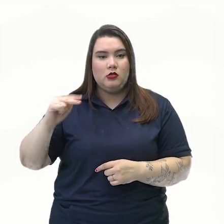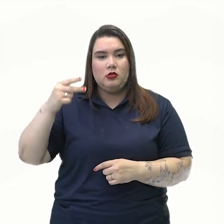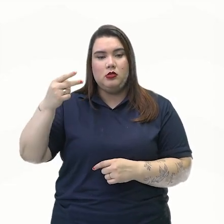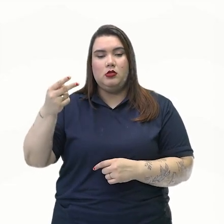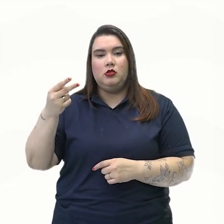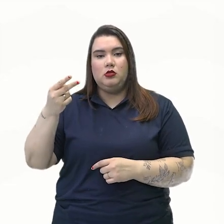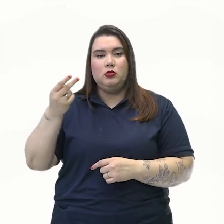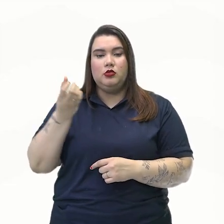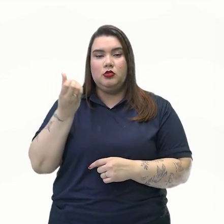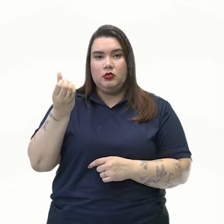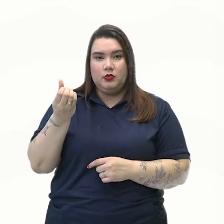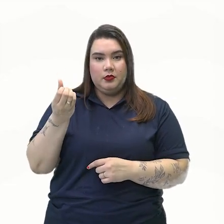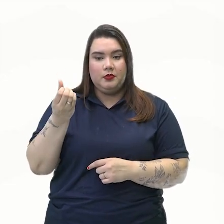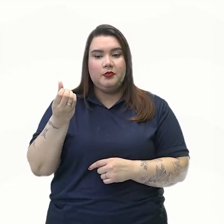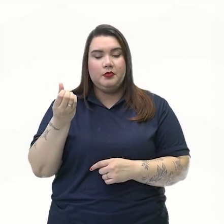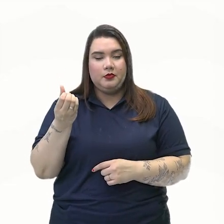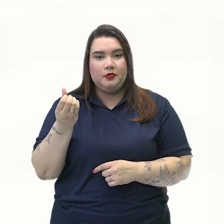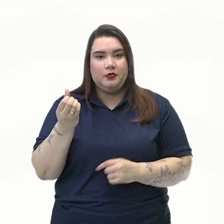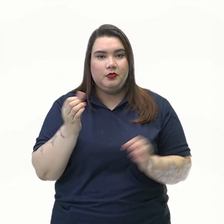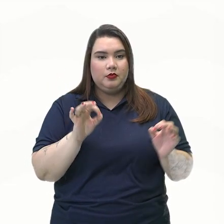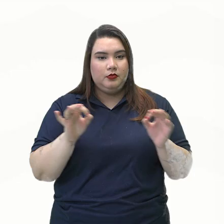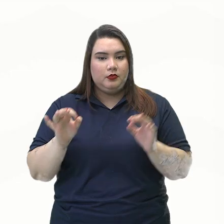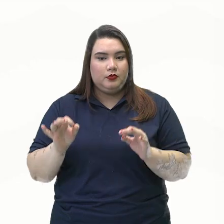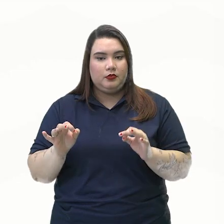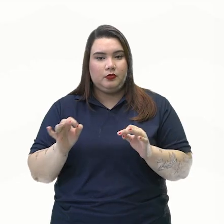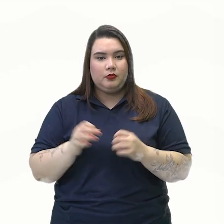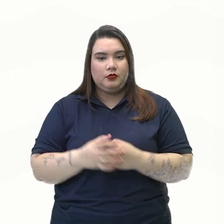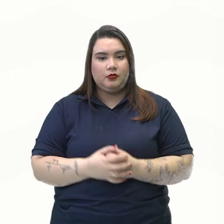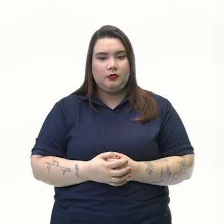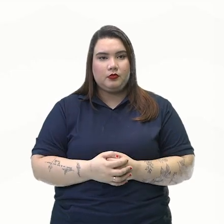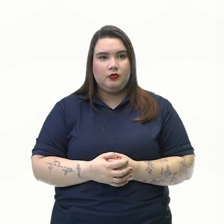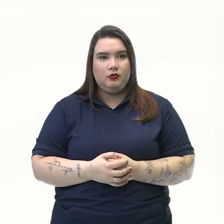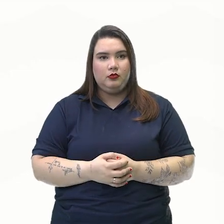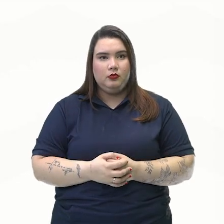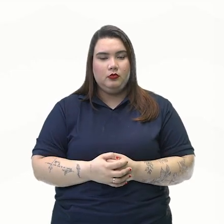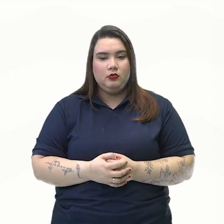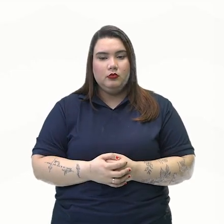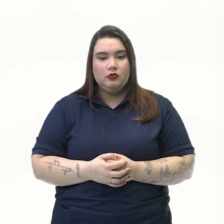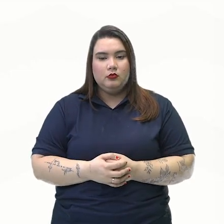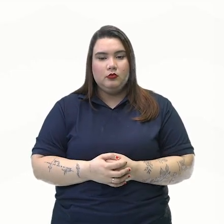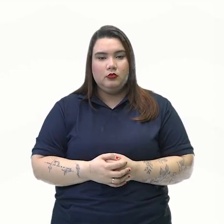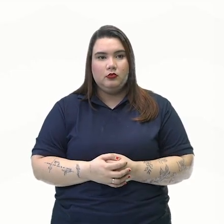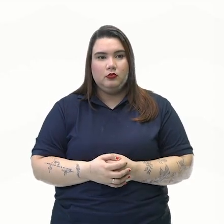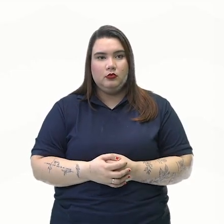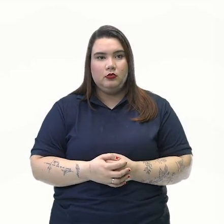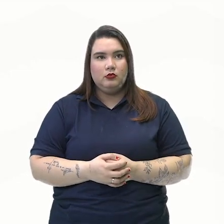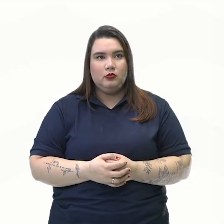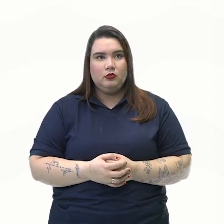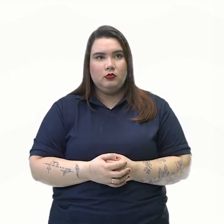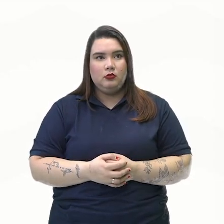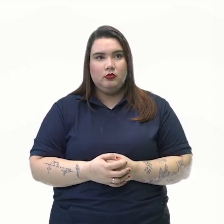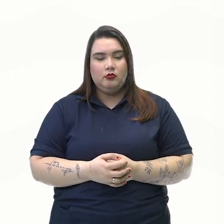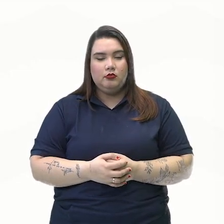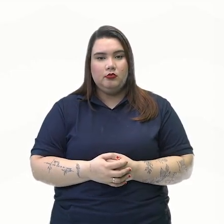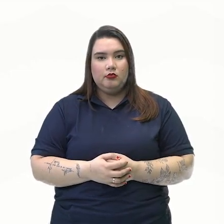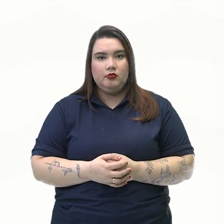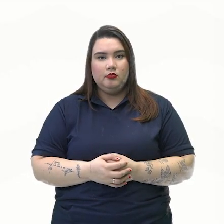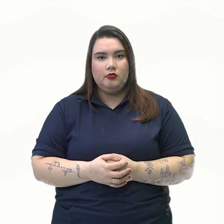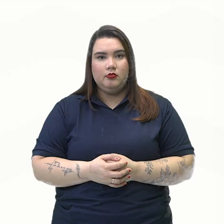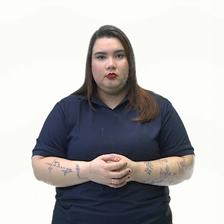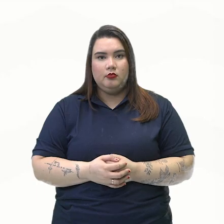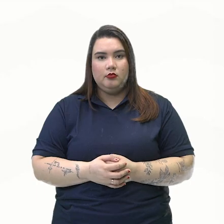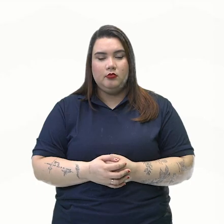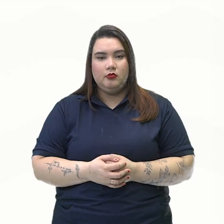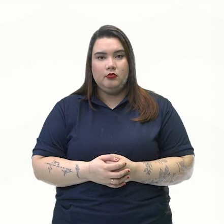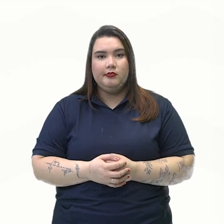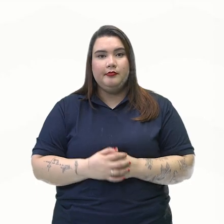a sexta. Aqui eu cometi um pequeno engano, tá, pessoal? Olha só, eu vou apagar aqui, porque até